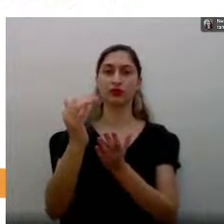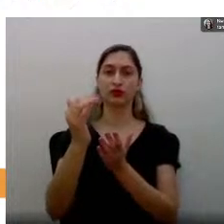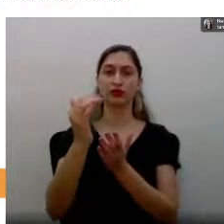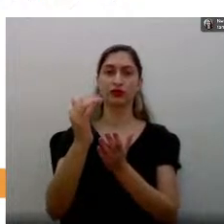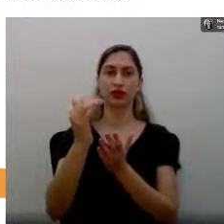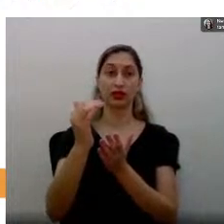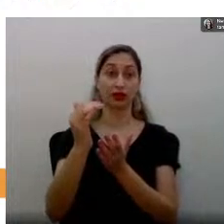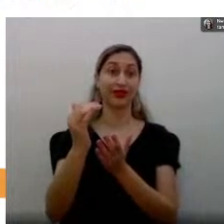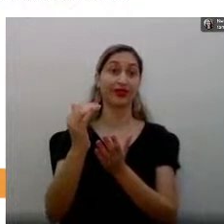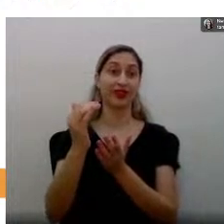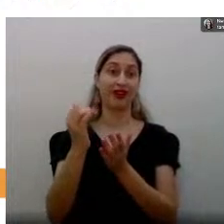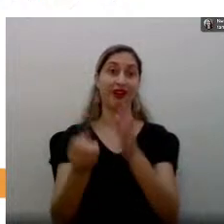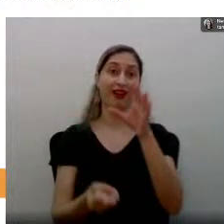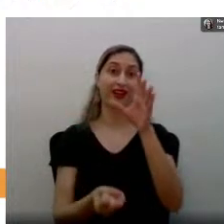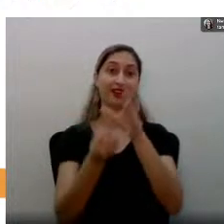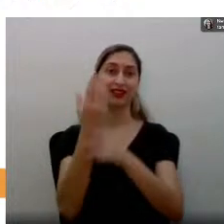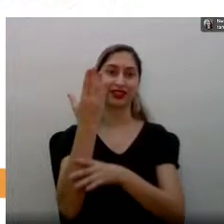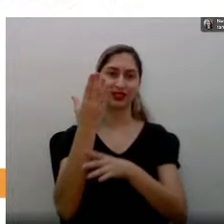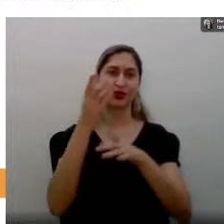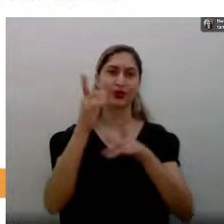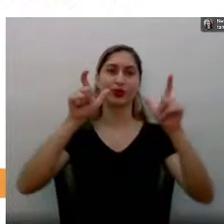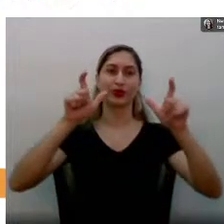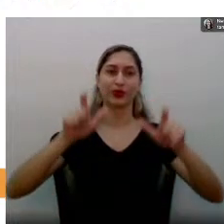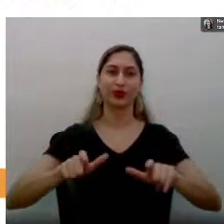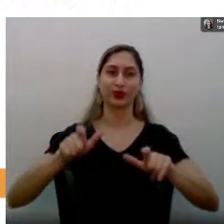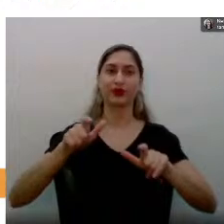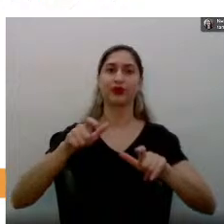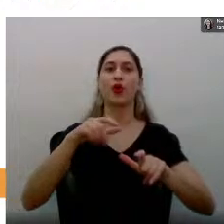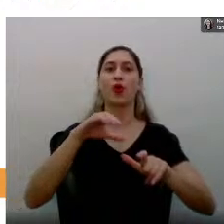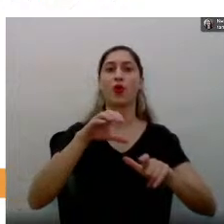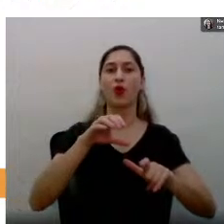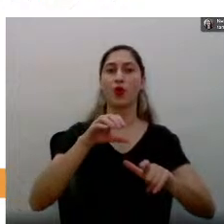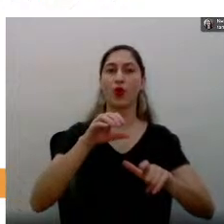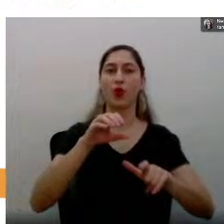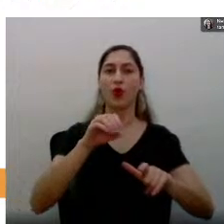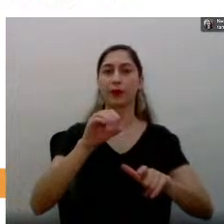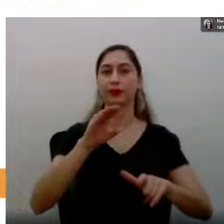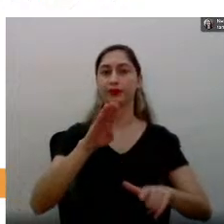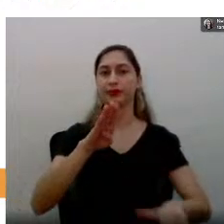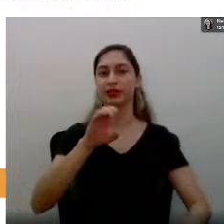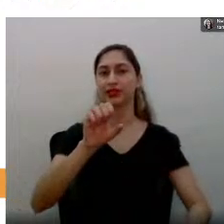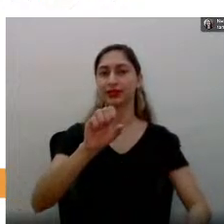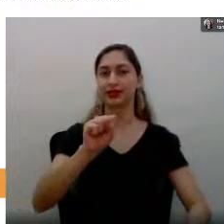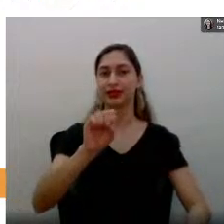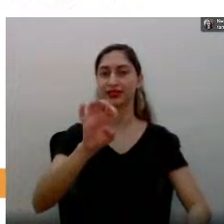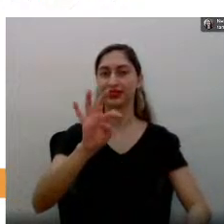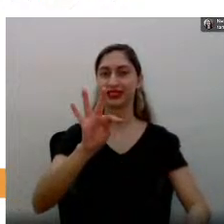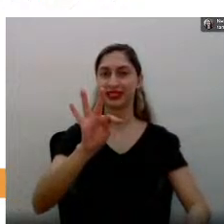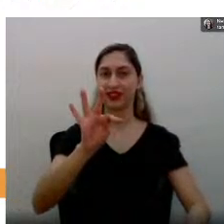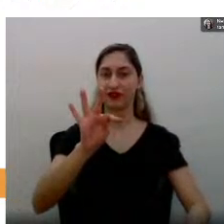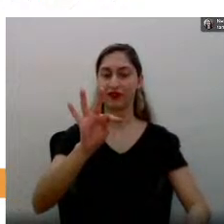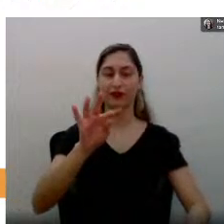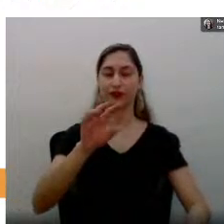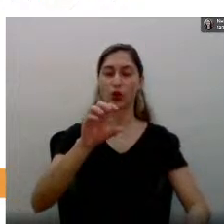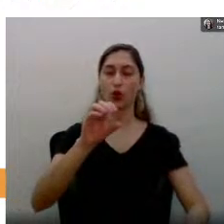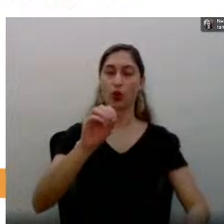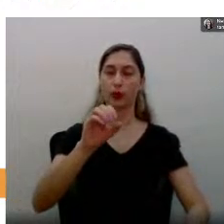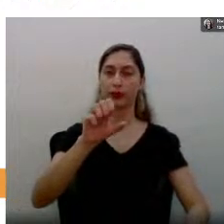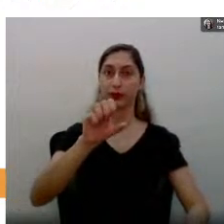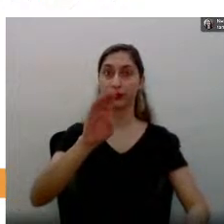da Piedade né que Observatório é Frei Rosário que à época era para ser um Observatório